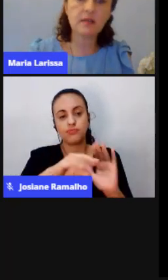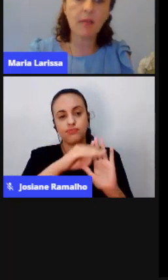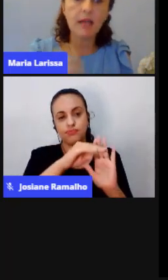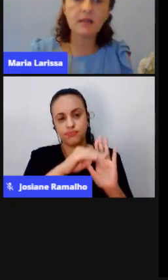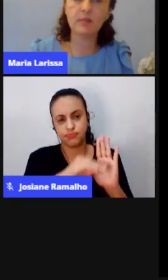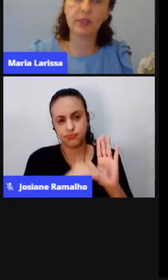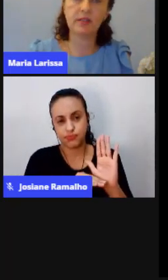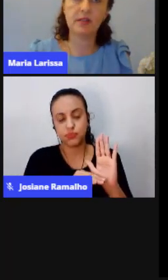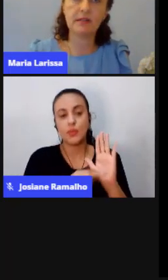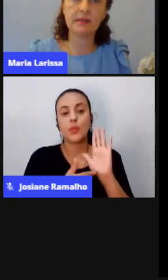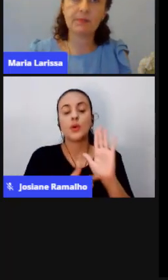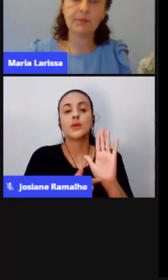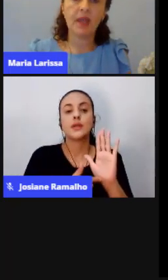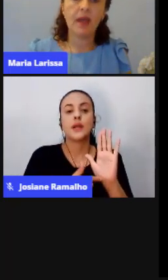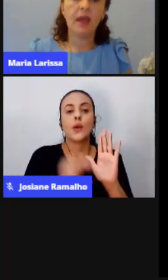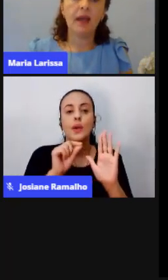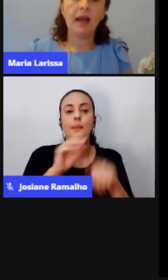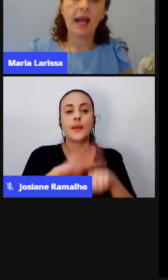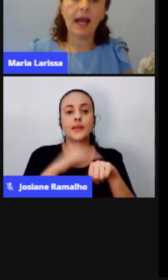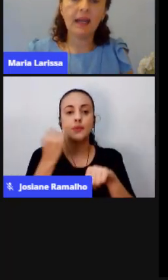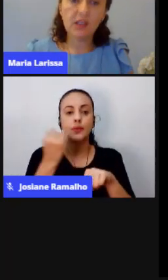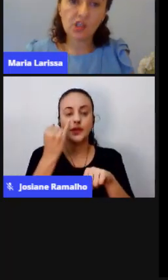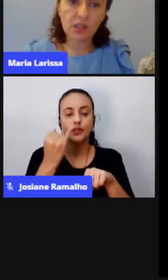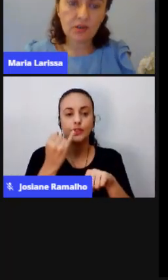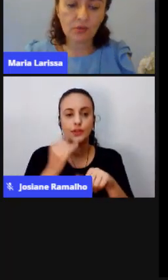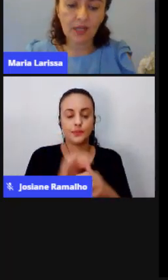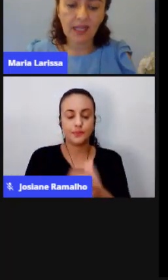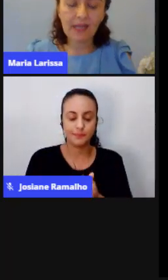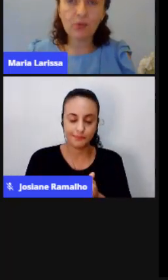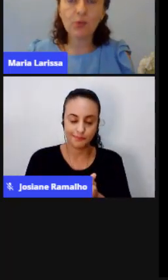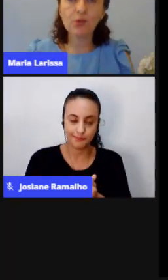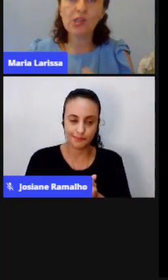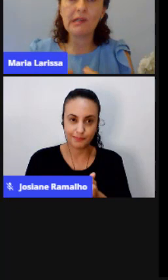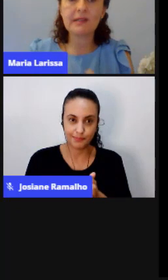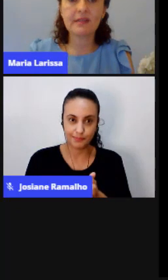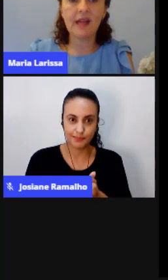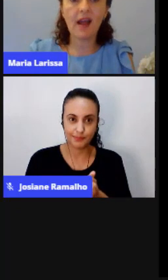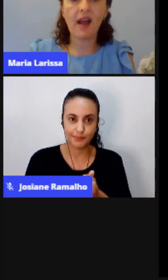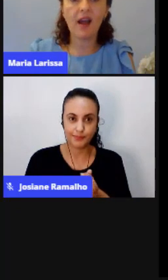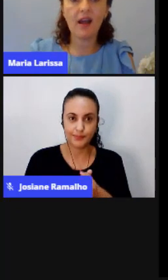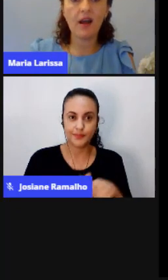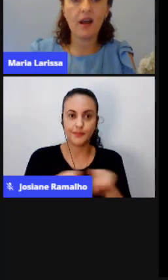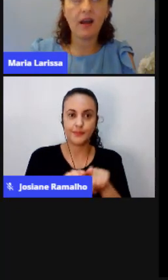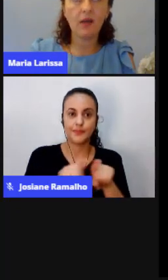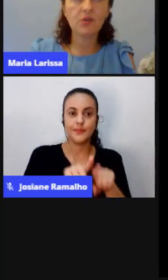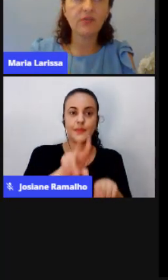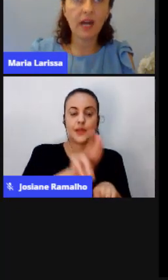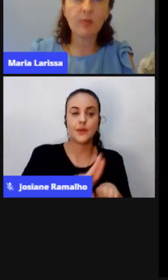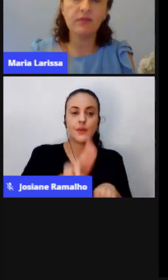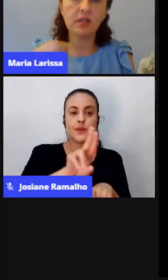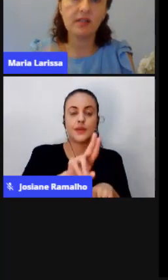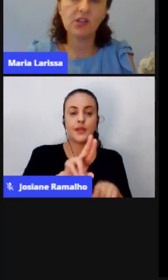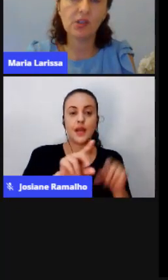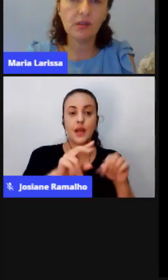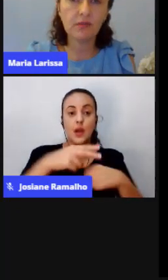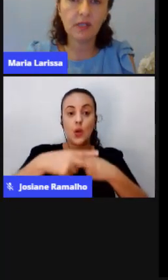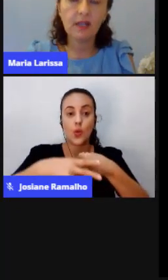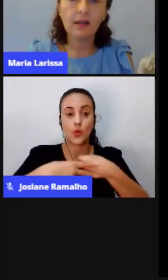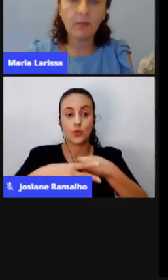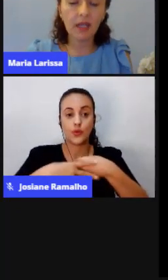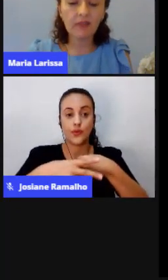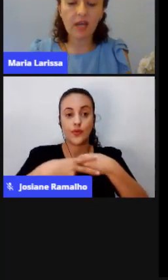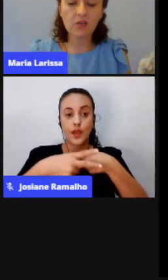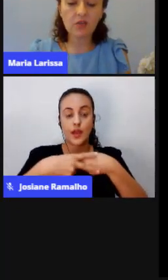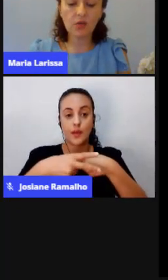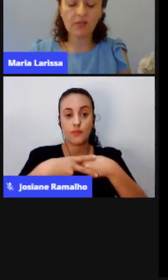mais relevantes, mais importantes. Além disso, utilizar os verbos na voz